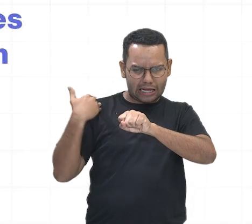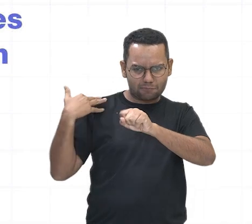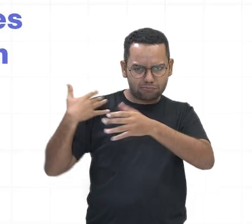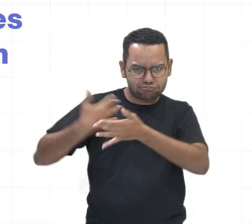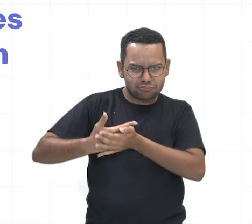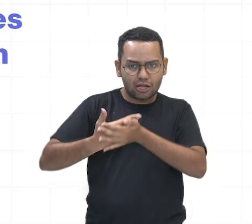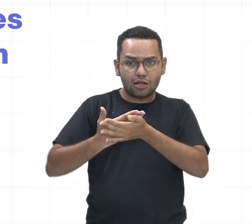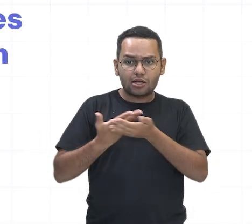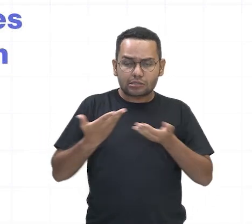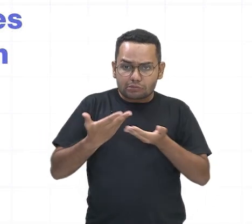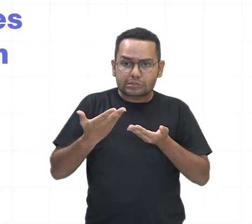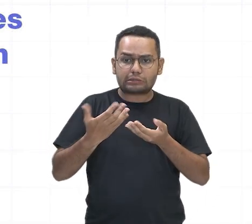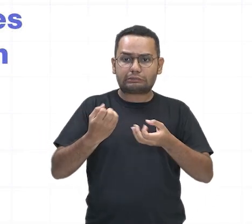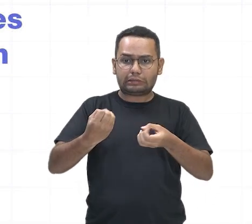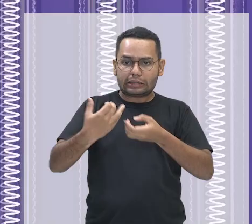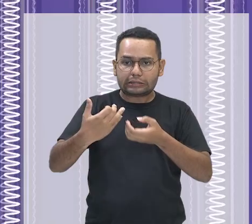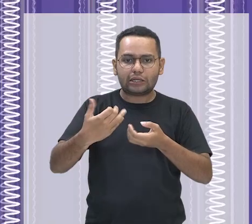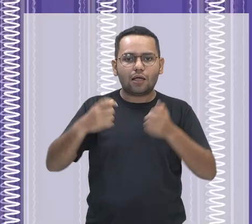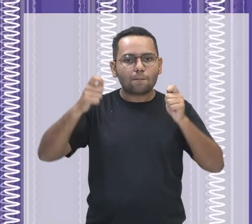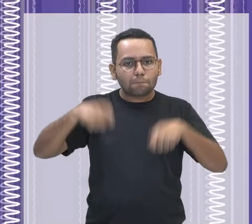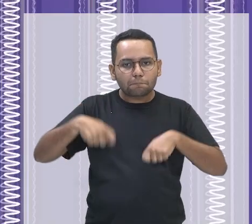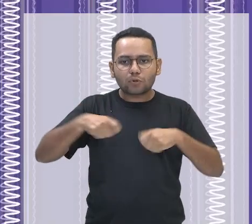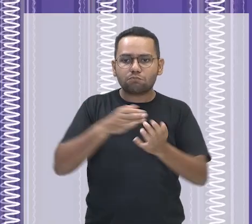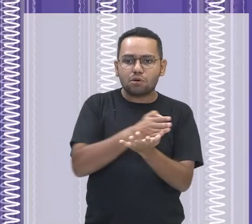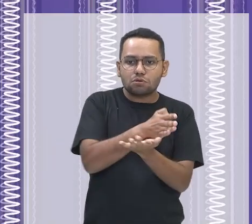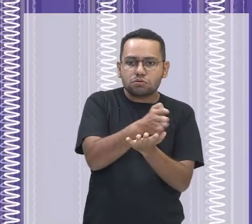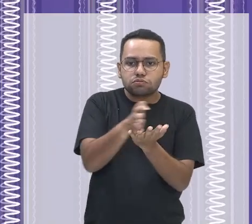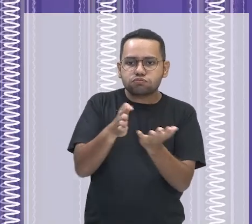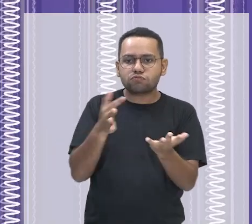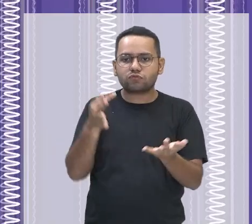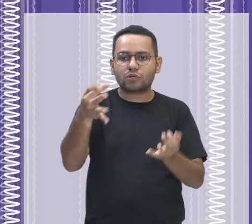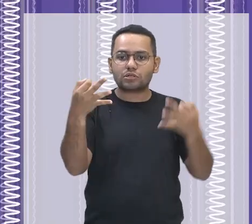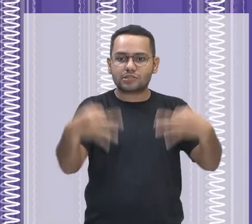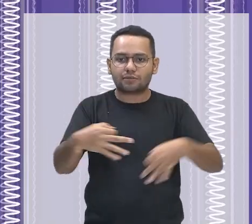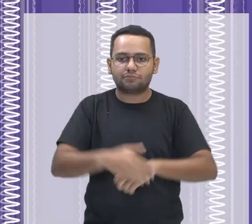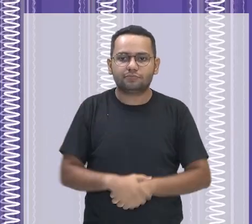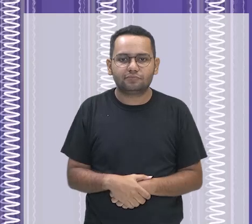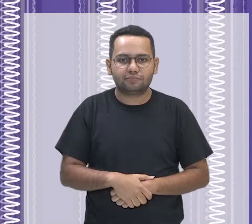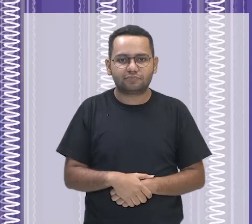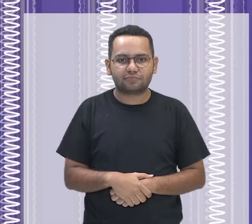caminhos também para o futuro. Então, meu aluno, muito